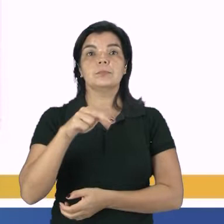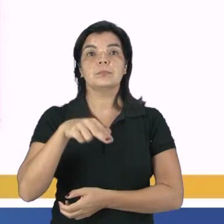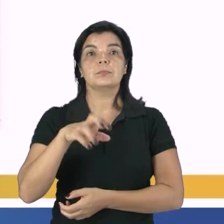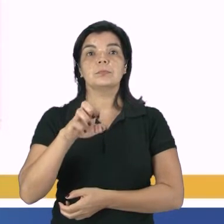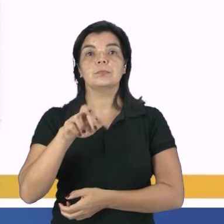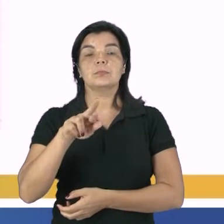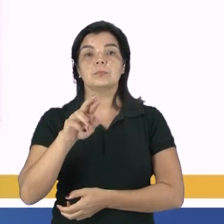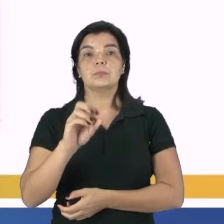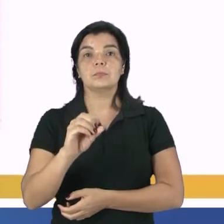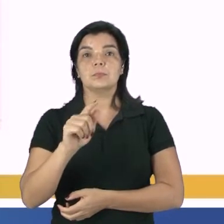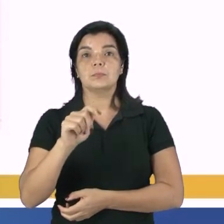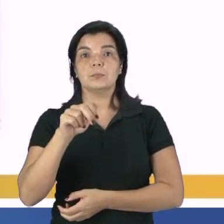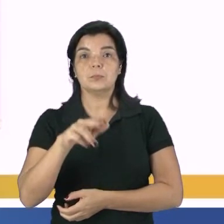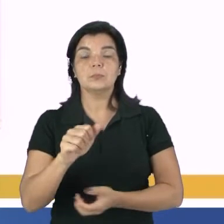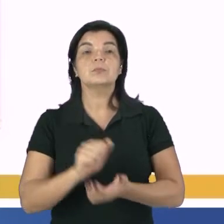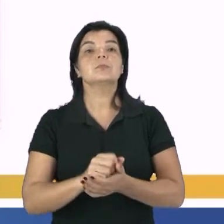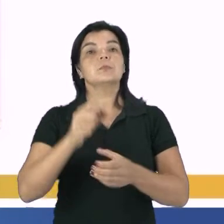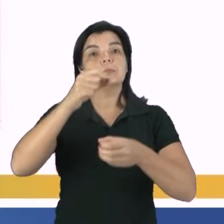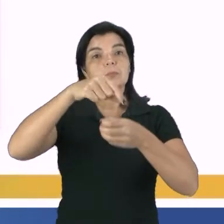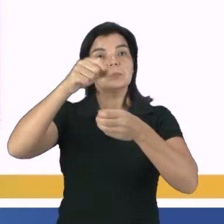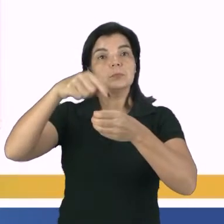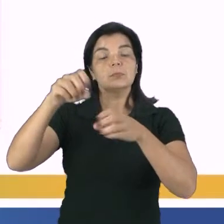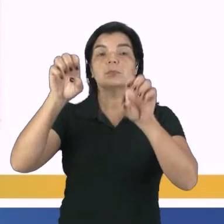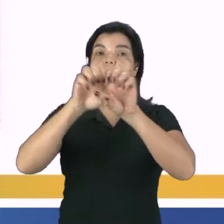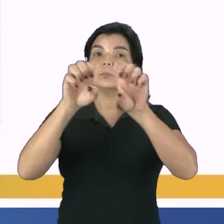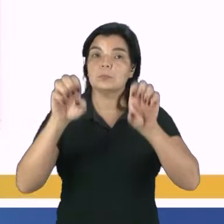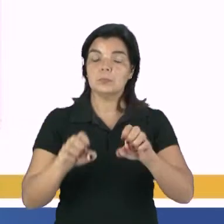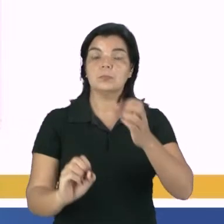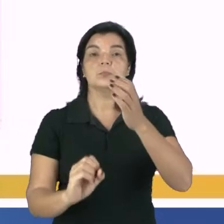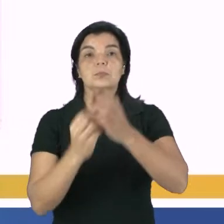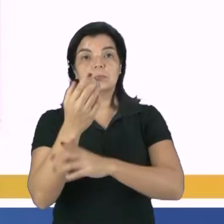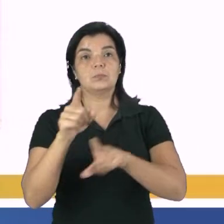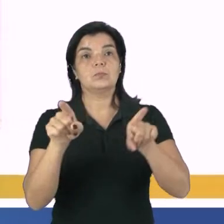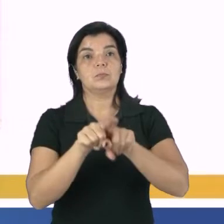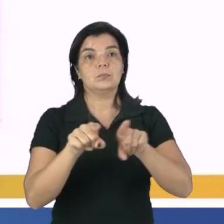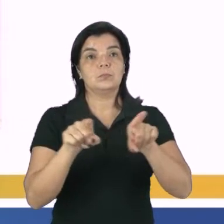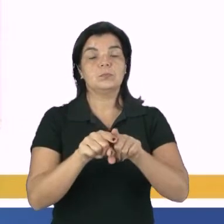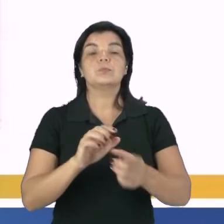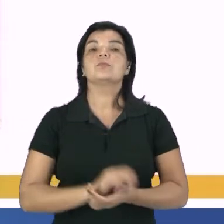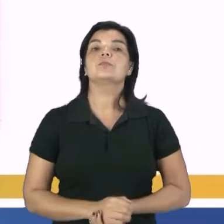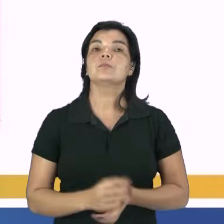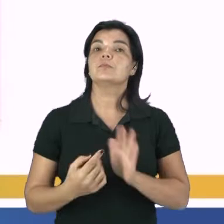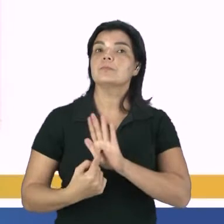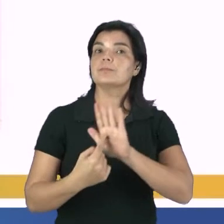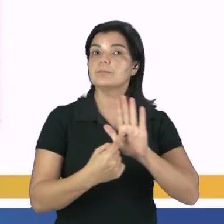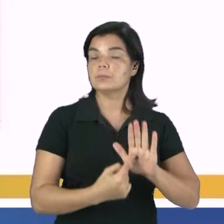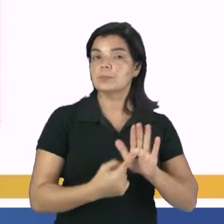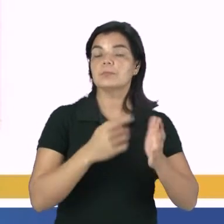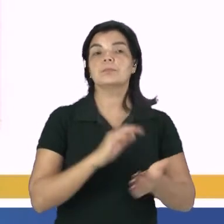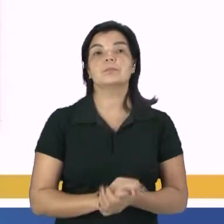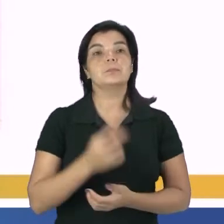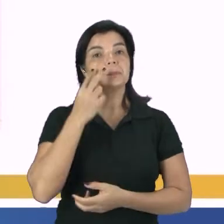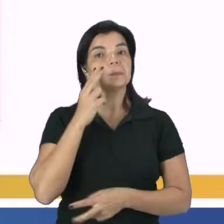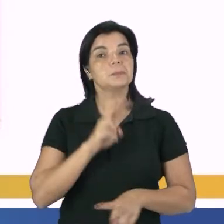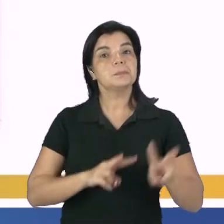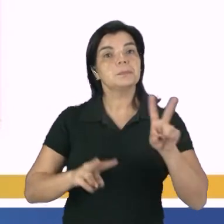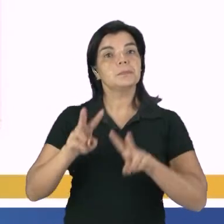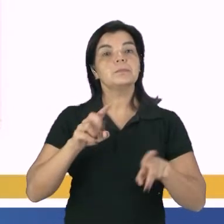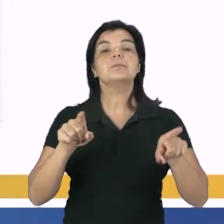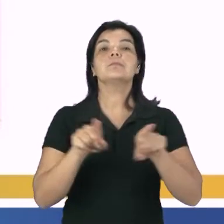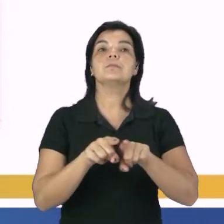possuir semente e, além disso, estrutura reprodutiva que seja aparente, que seja visível.